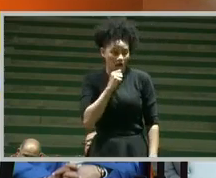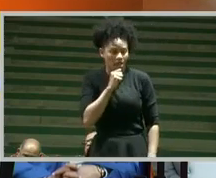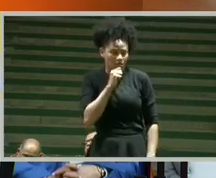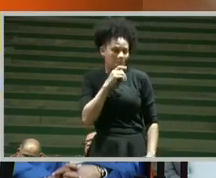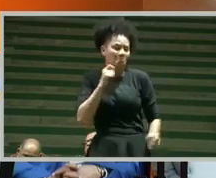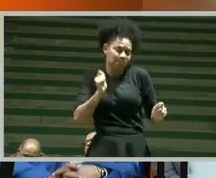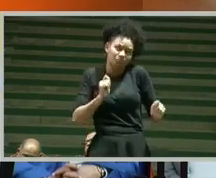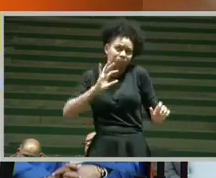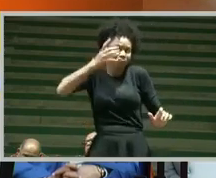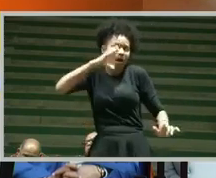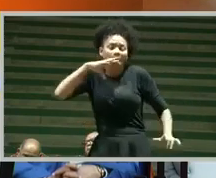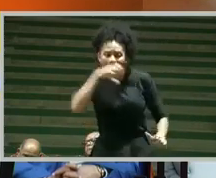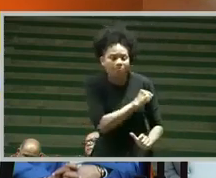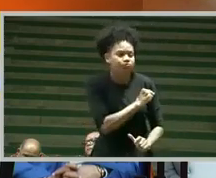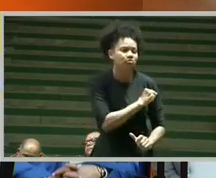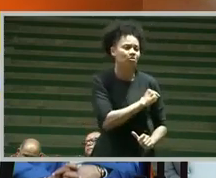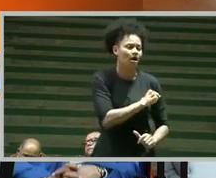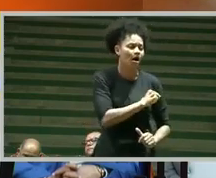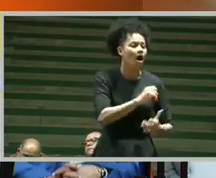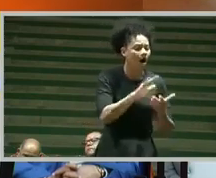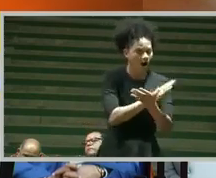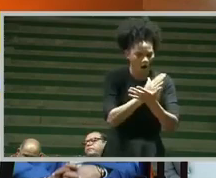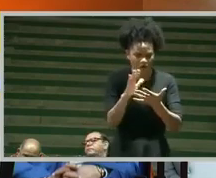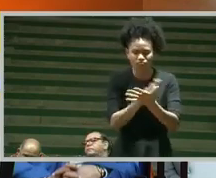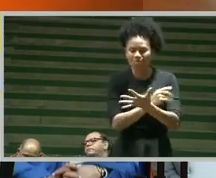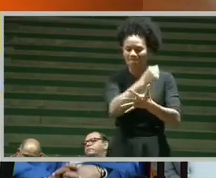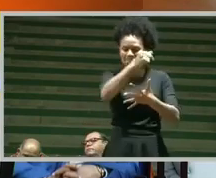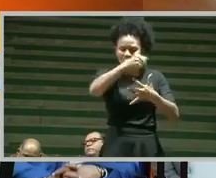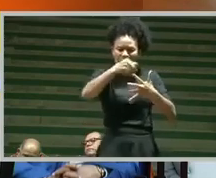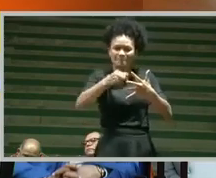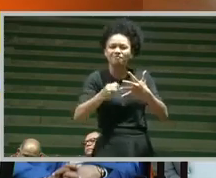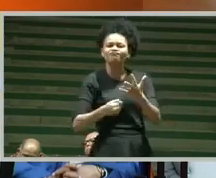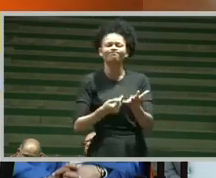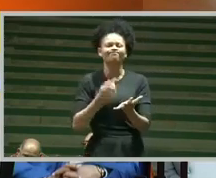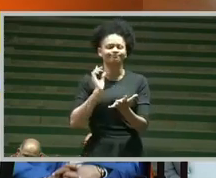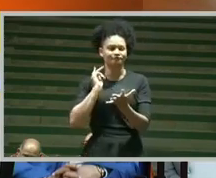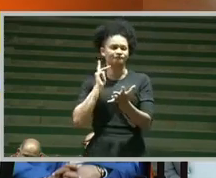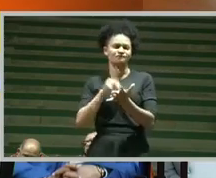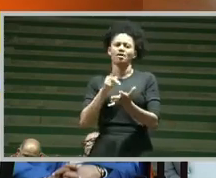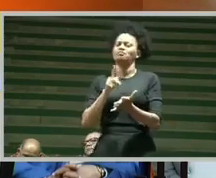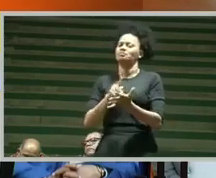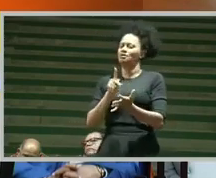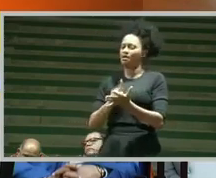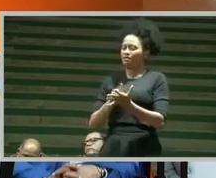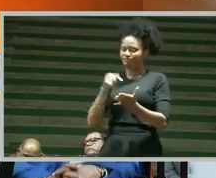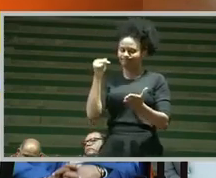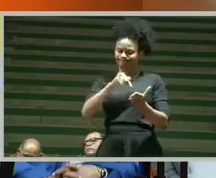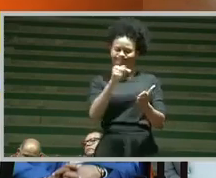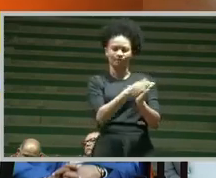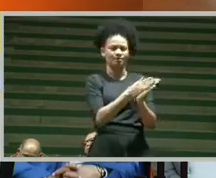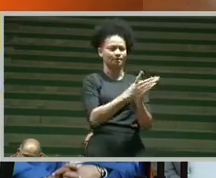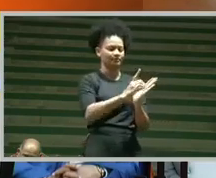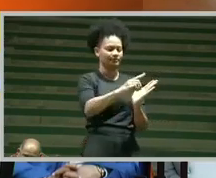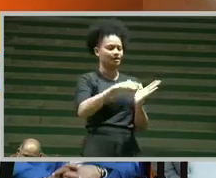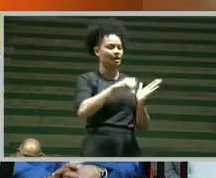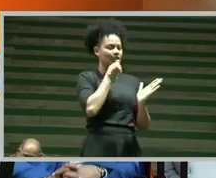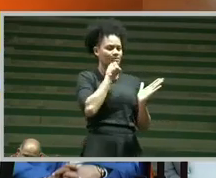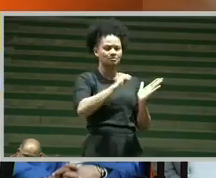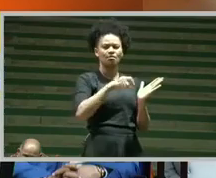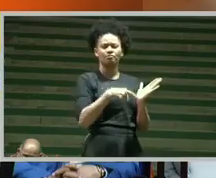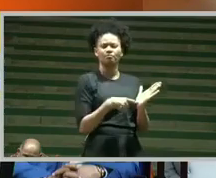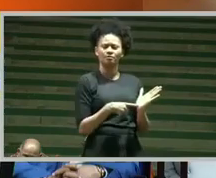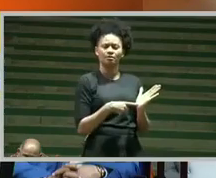rápida, algumas verdades a respeito desse salmo. E a